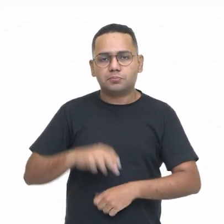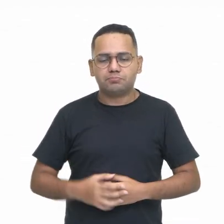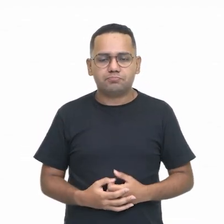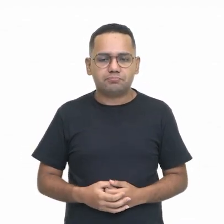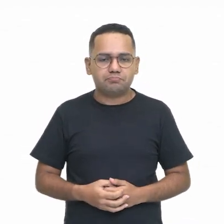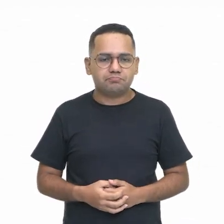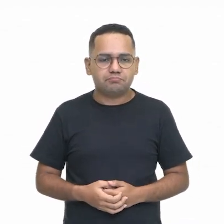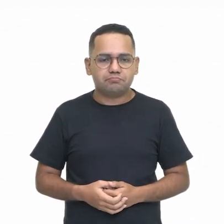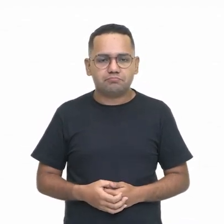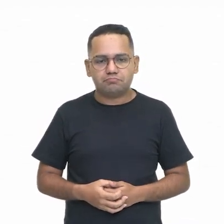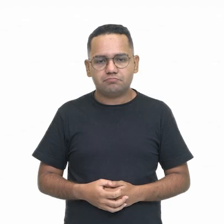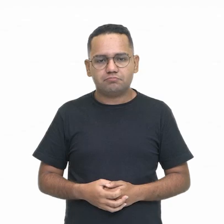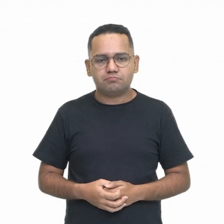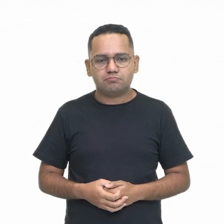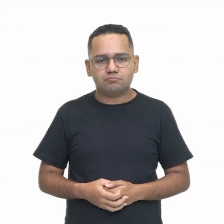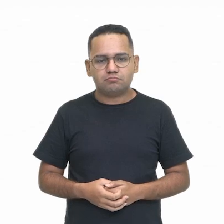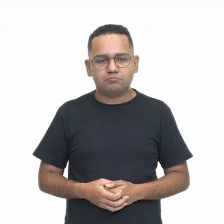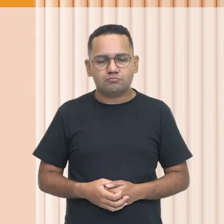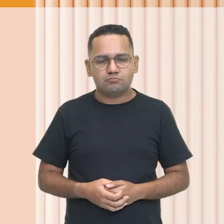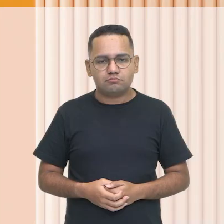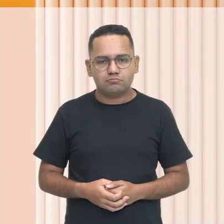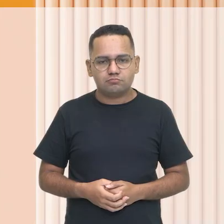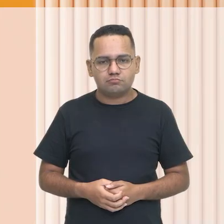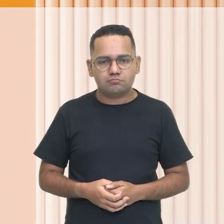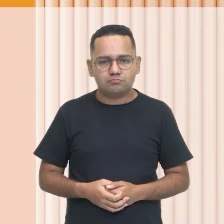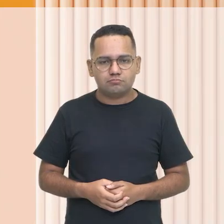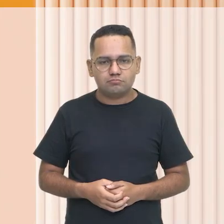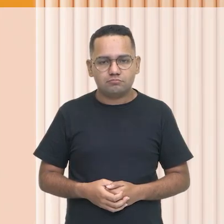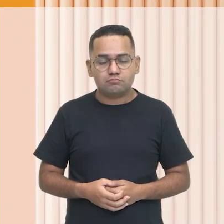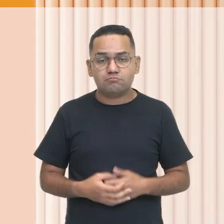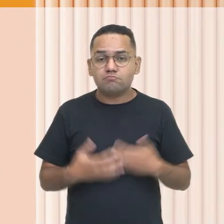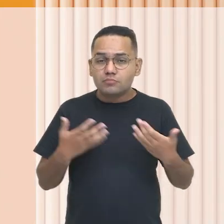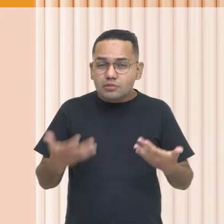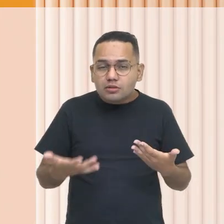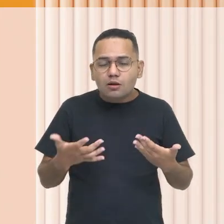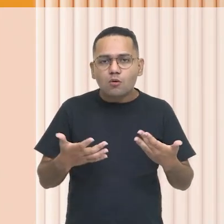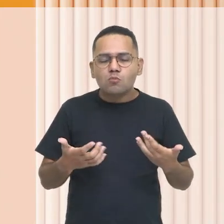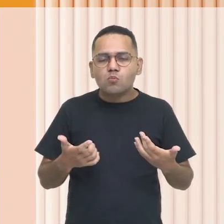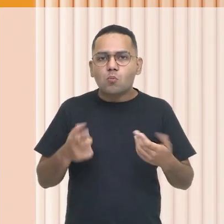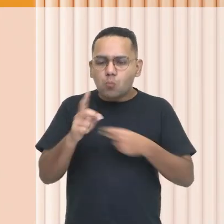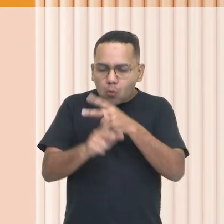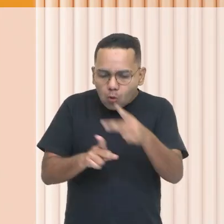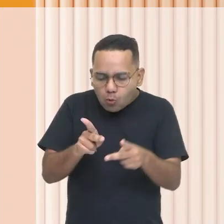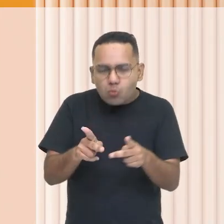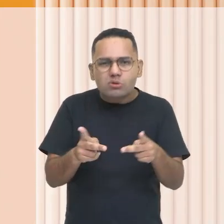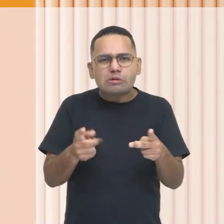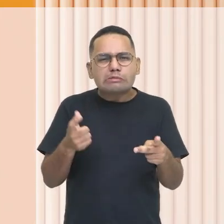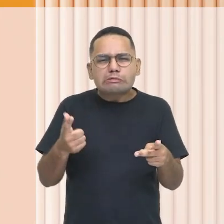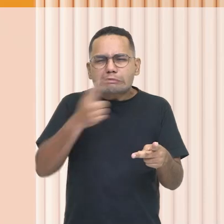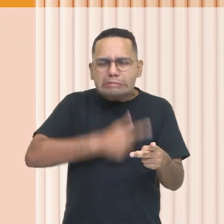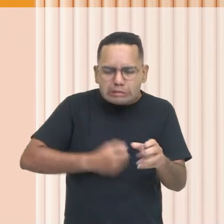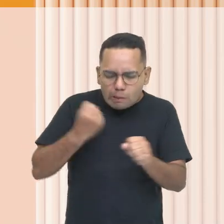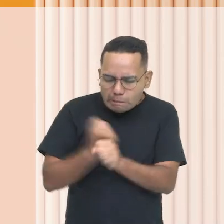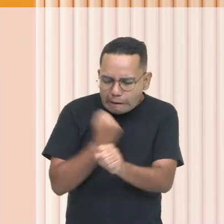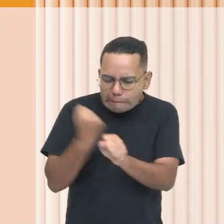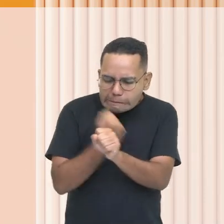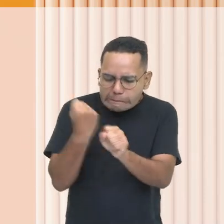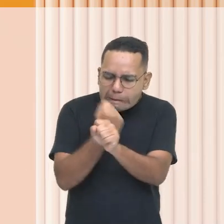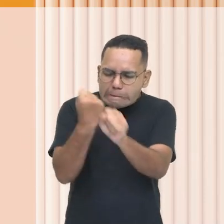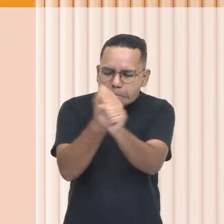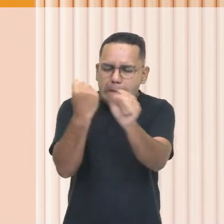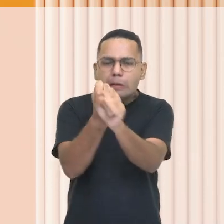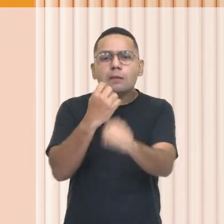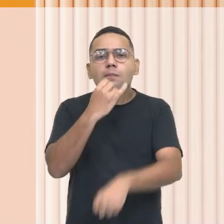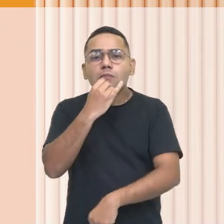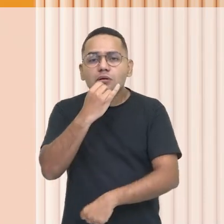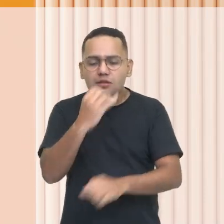em construir edificações, né, incríveis e gigantescas que persistem até hoje, como, por